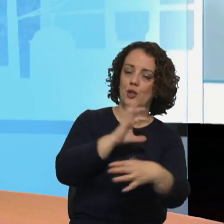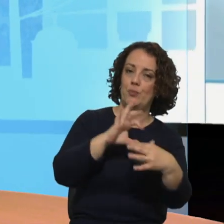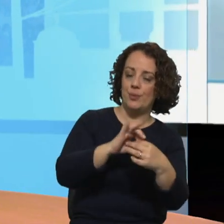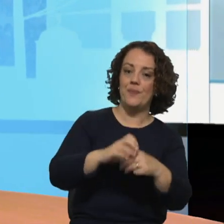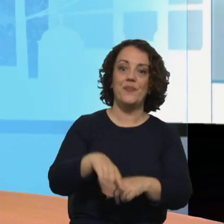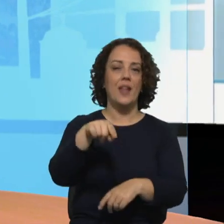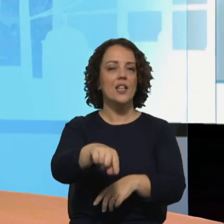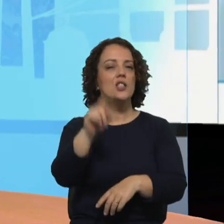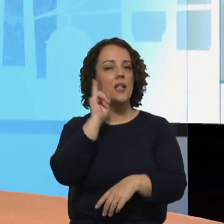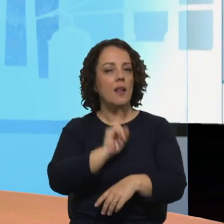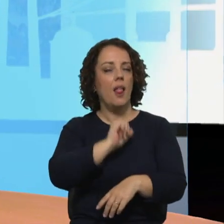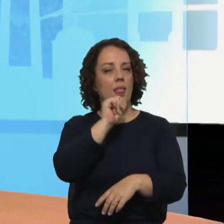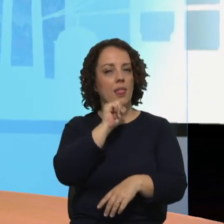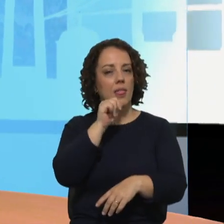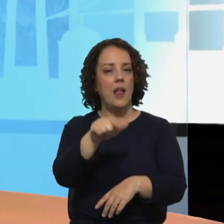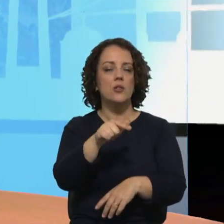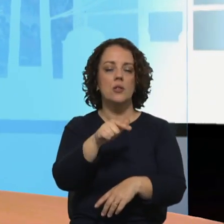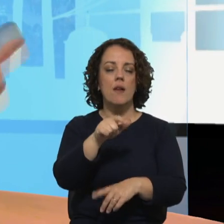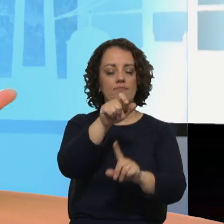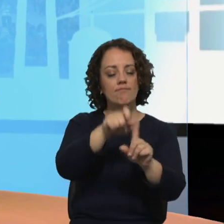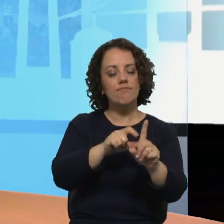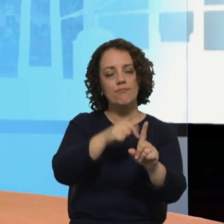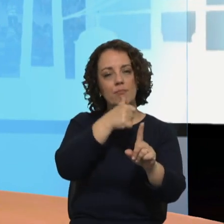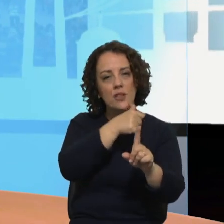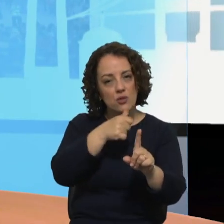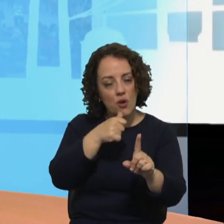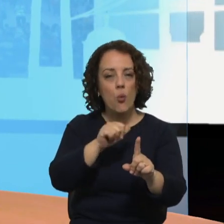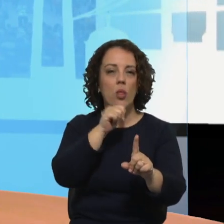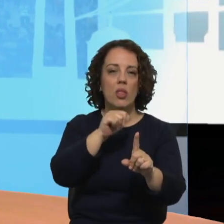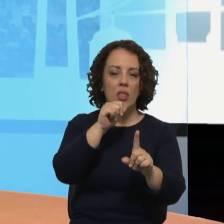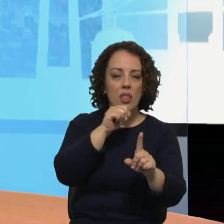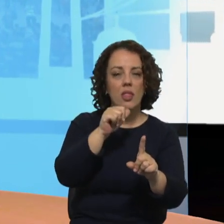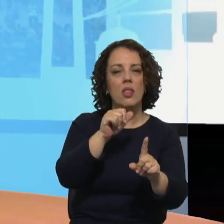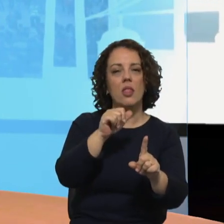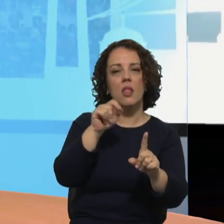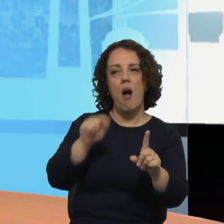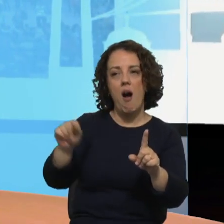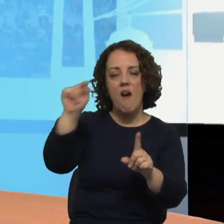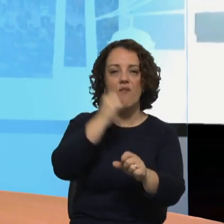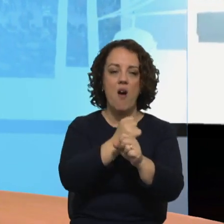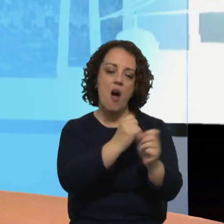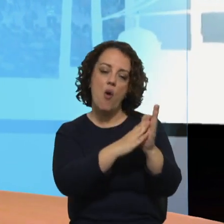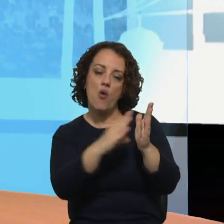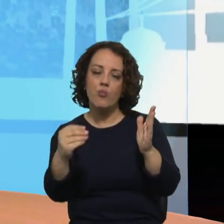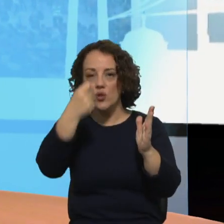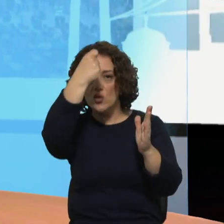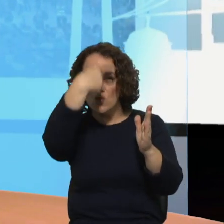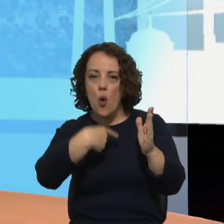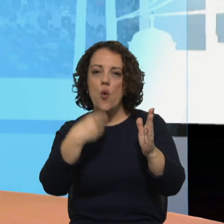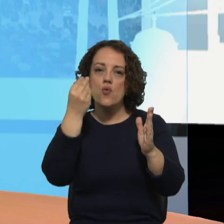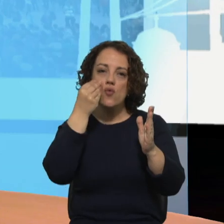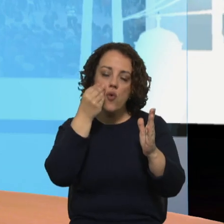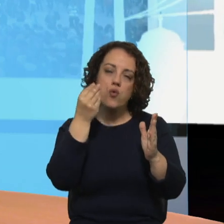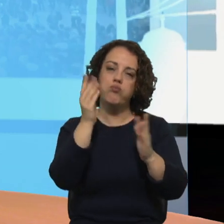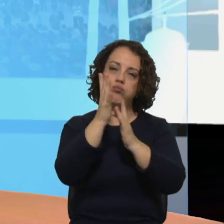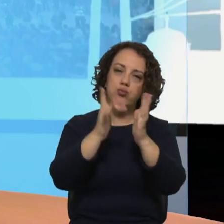muitas manifestações públicas dessa paixão, nomeadamente pela recriação da Via Sacra, etc. Não é? Acredito que existe ao lado,